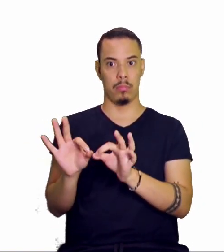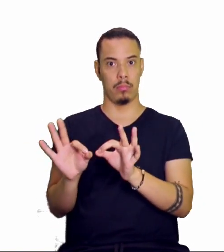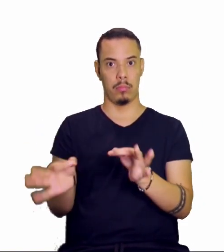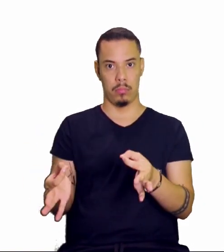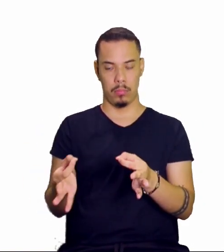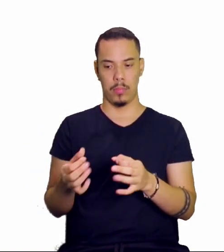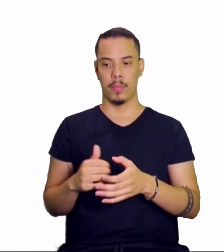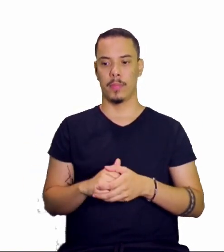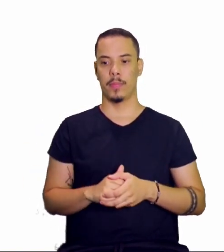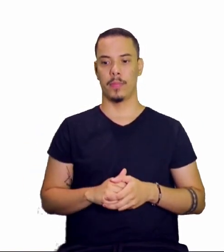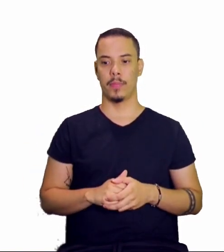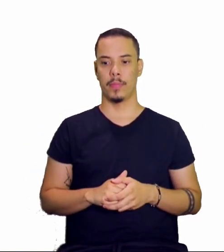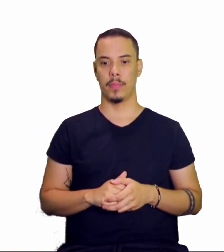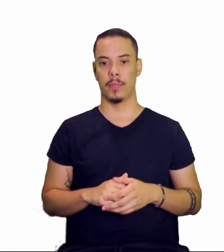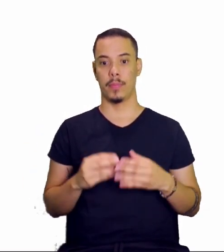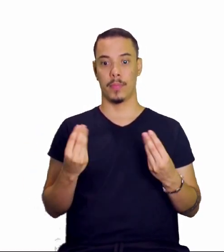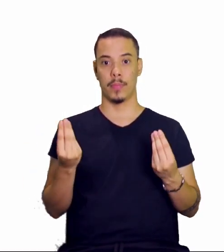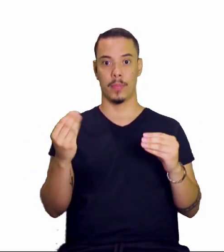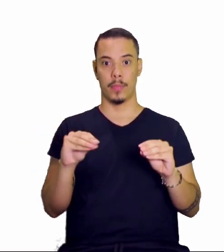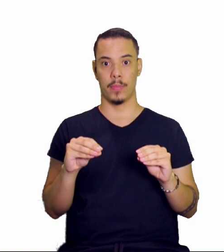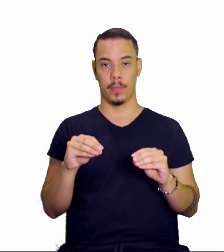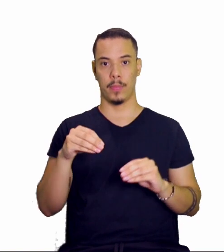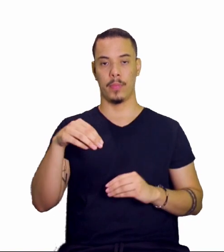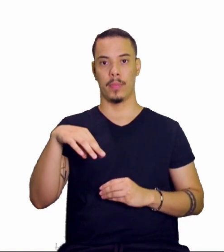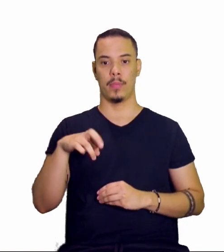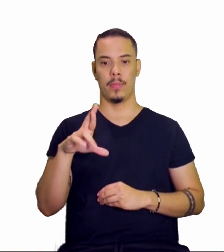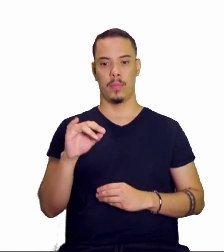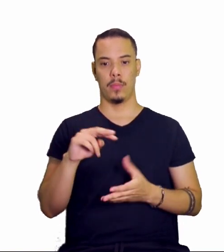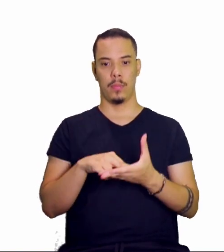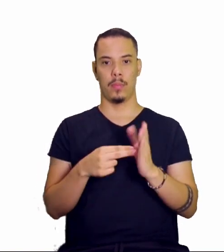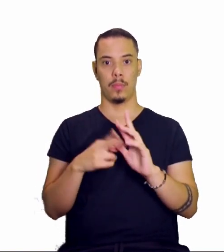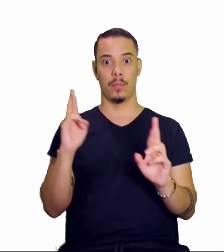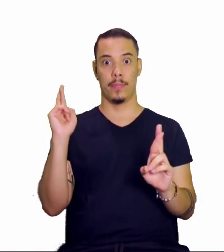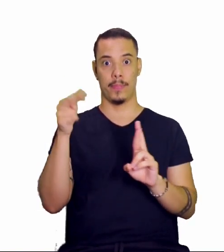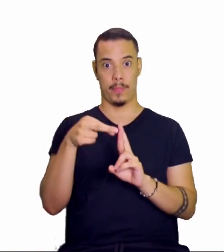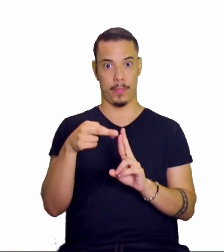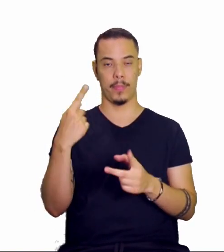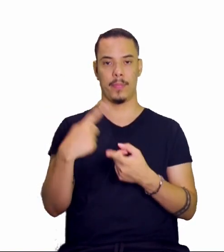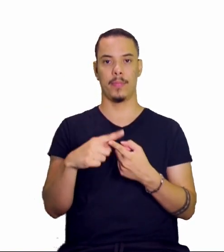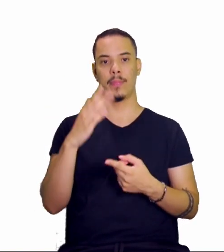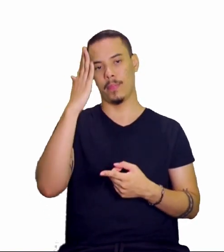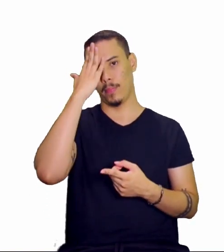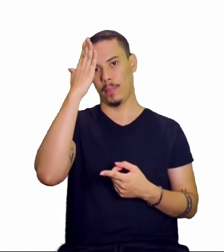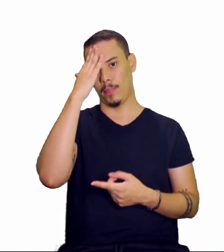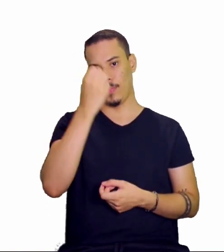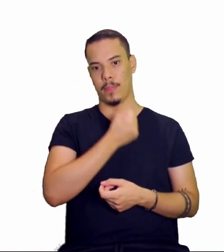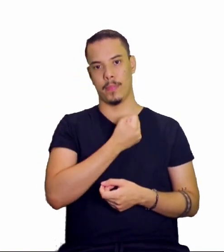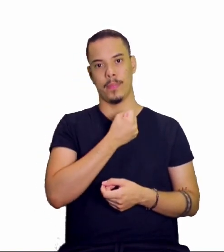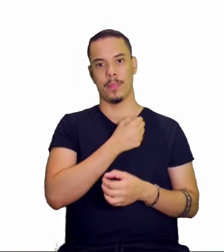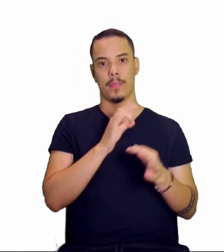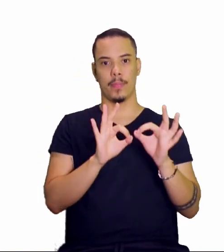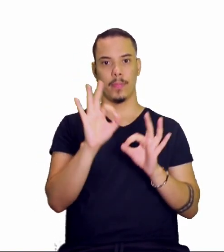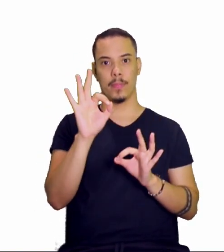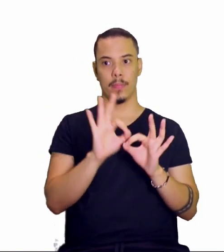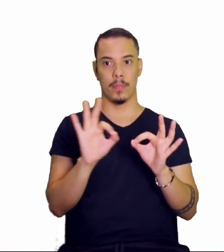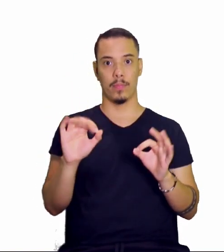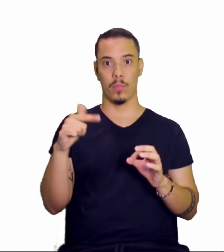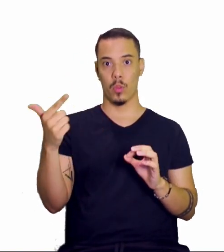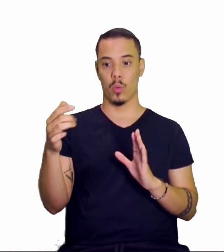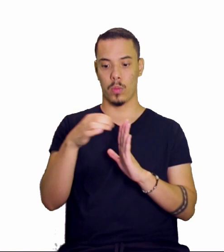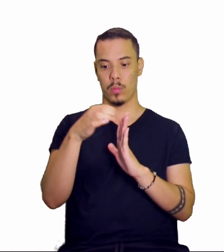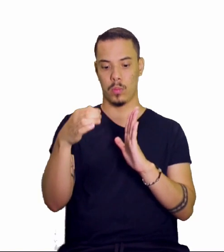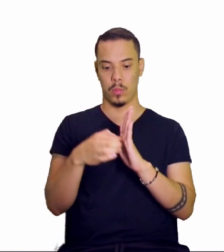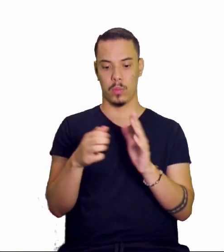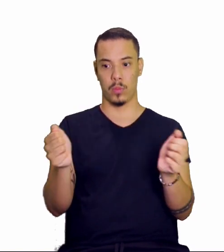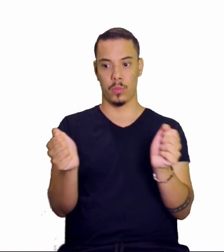E vamos tomar o metro como referência, porque o metro é uma medida da grandeza comprimento. Isso. Os outros são múltiplos e